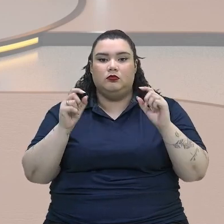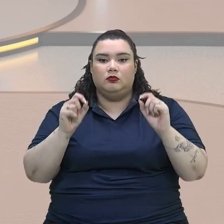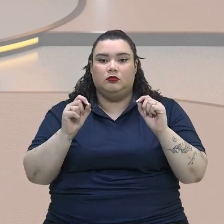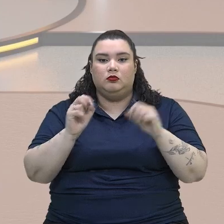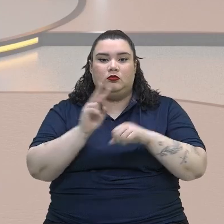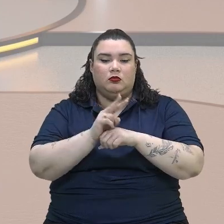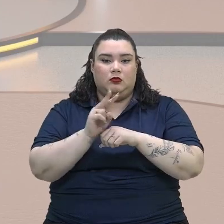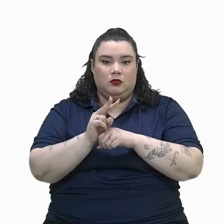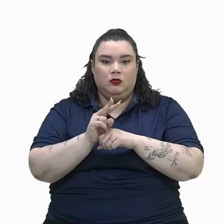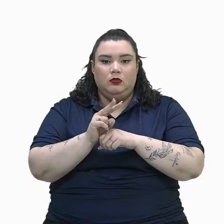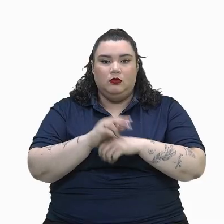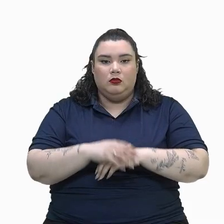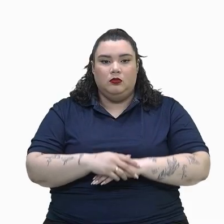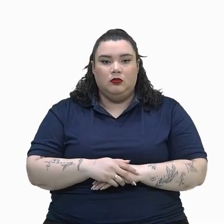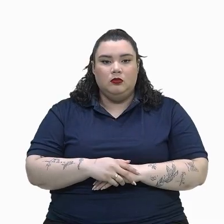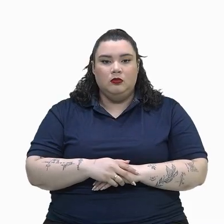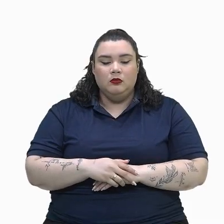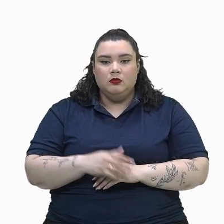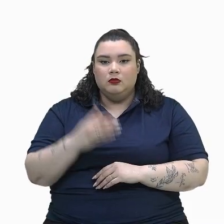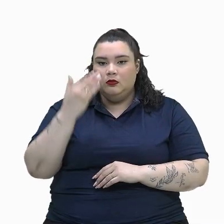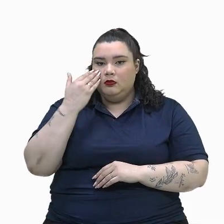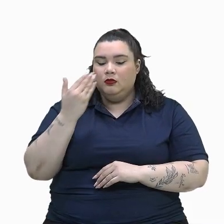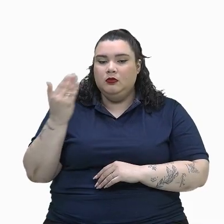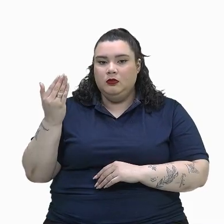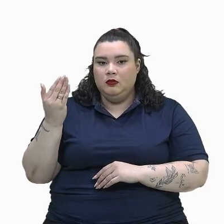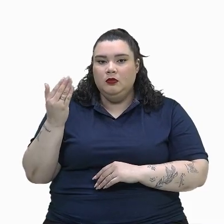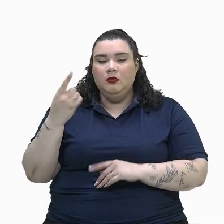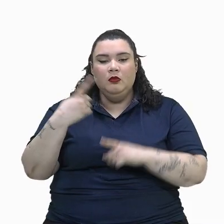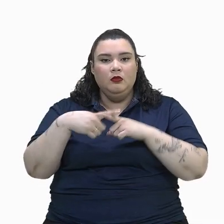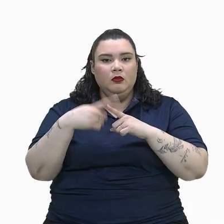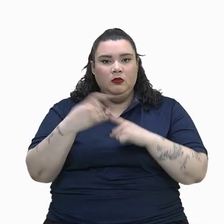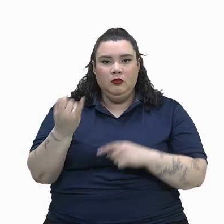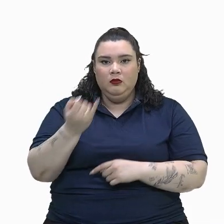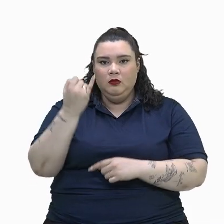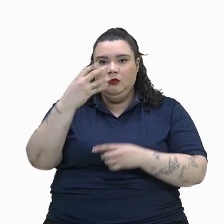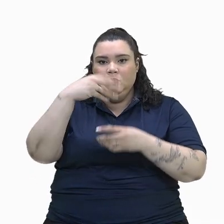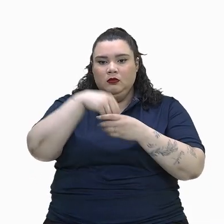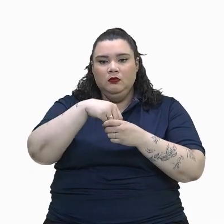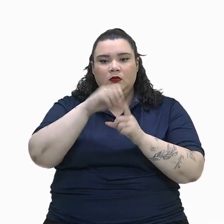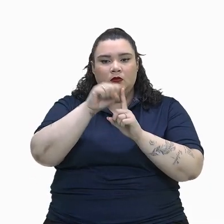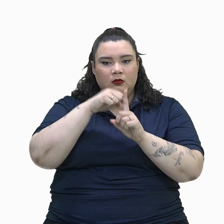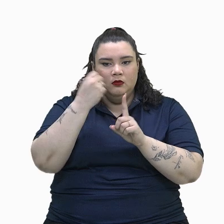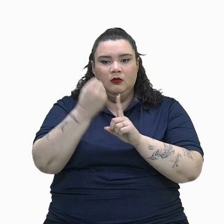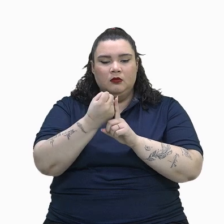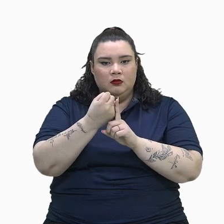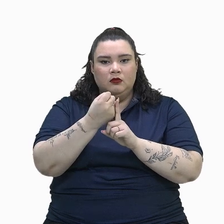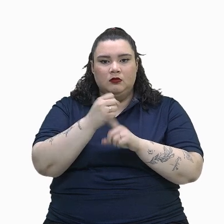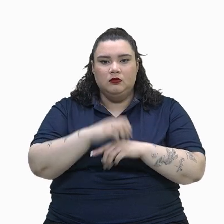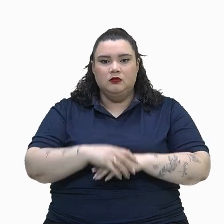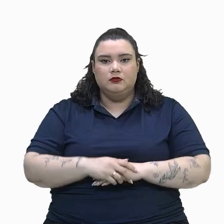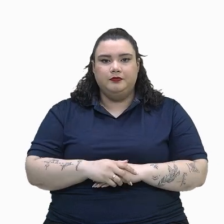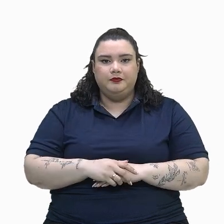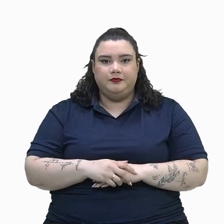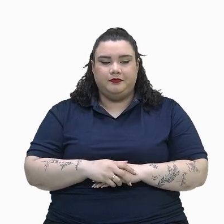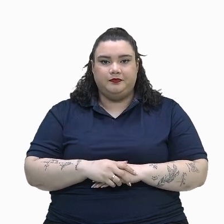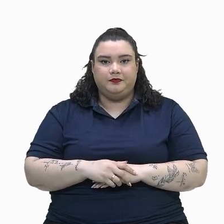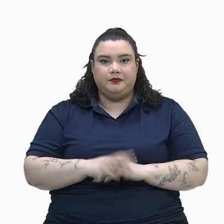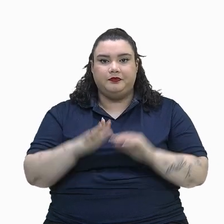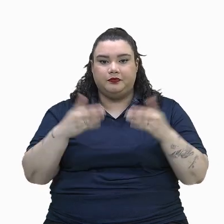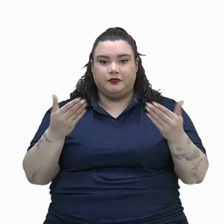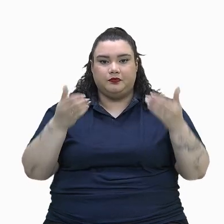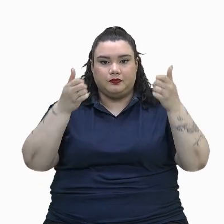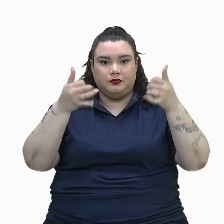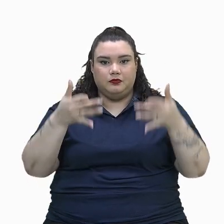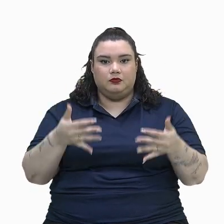proteção humanitária e por que eles são importantes na sociedade, né, na sociedade atual. Então, a